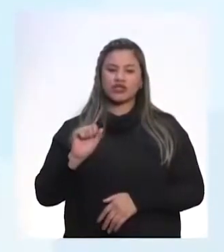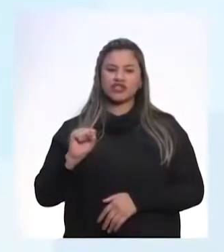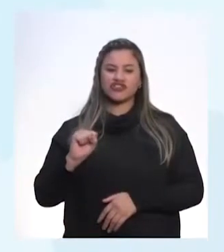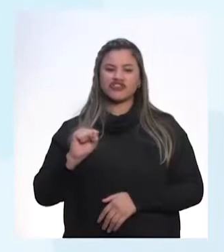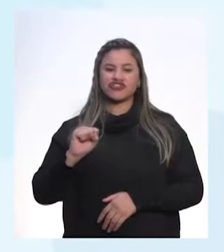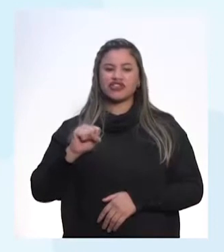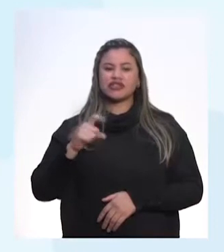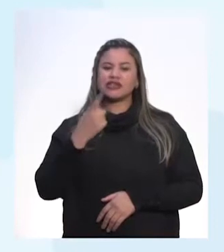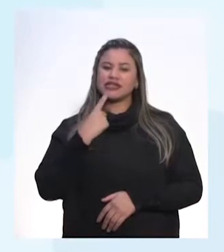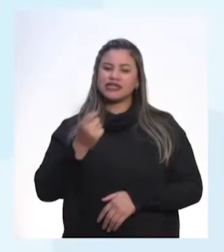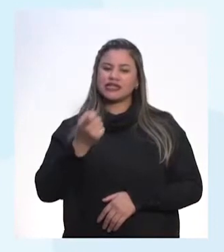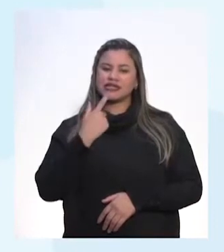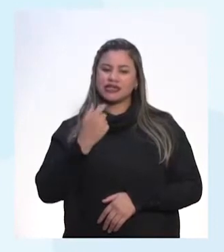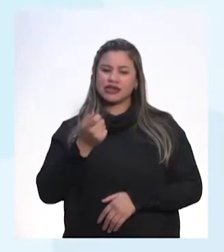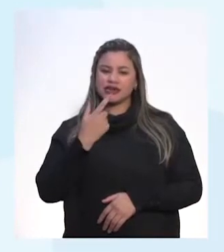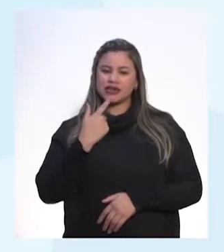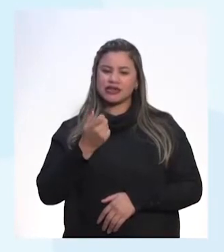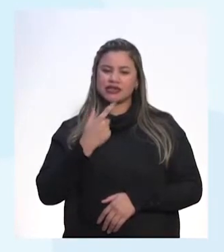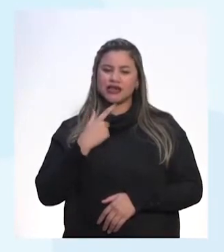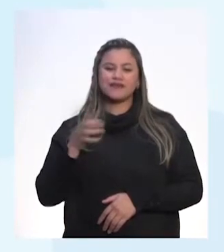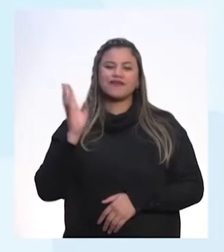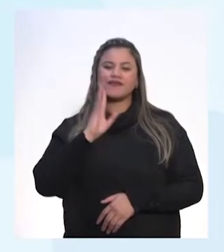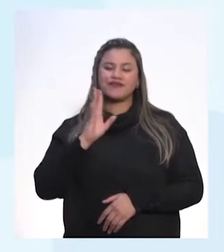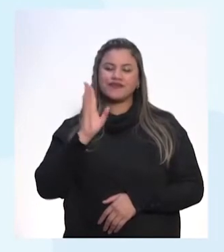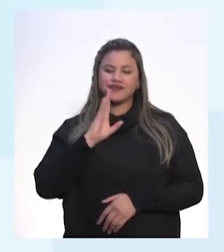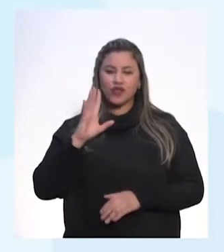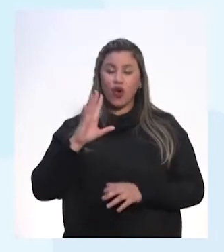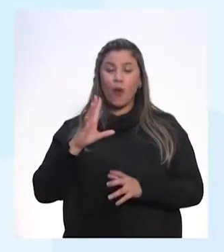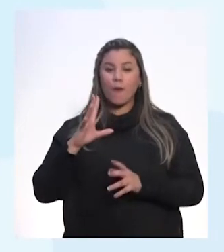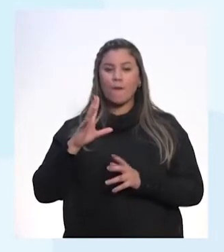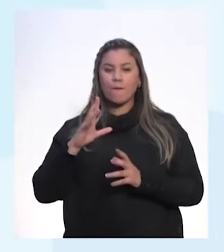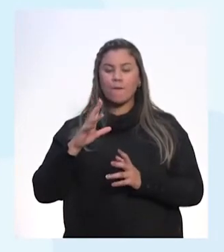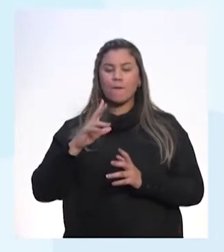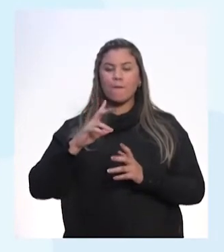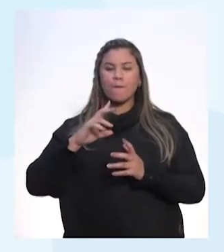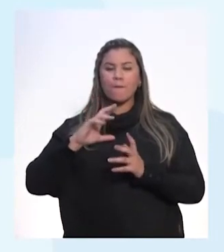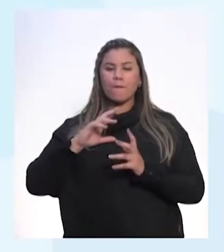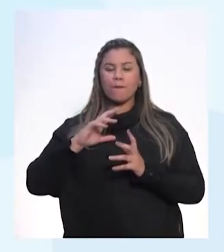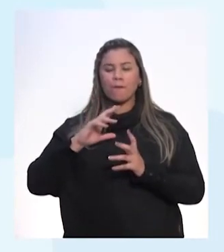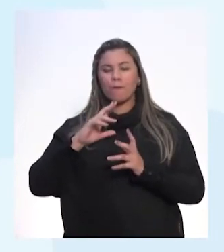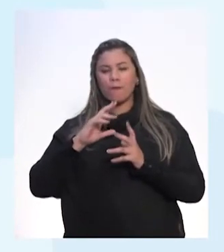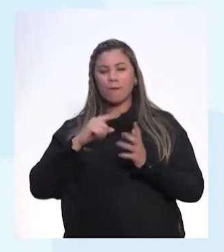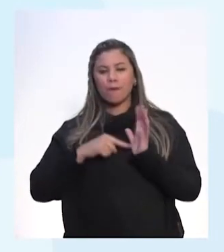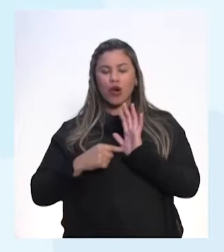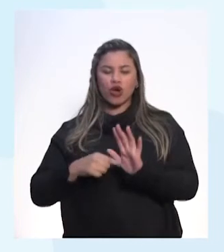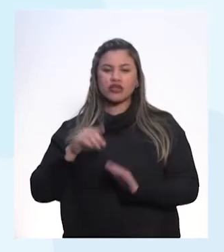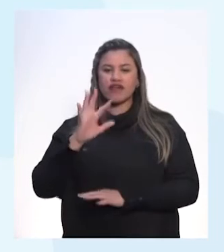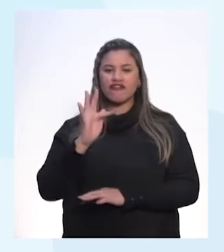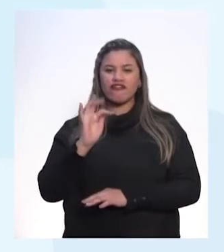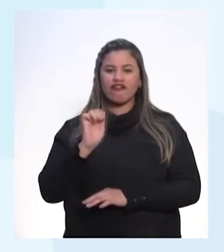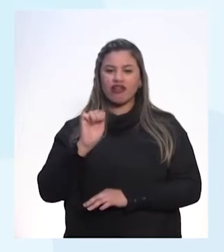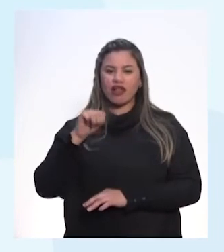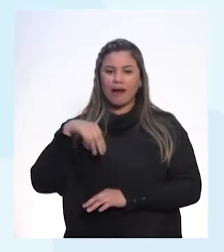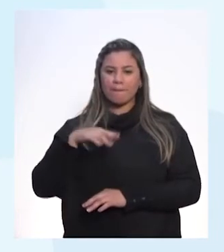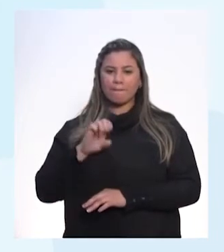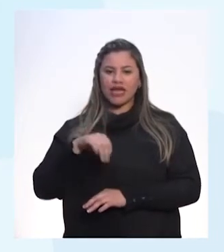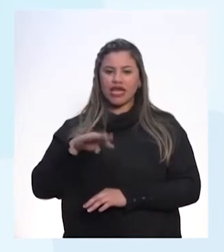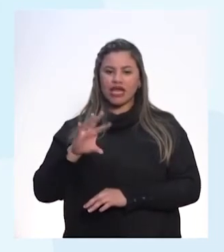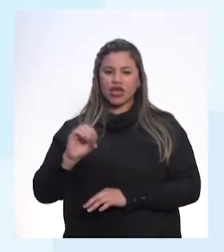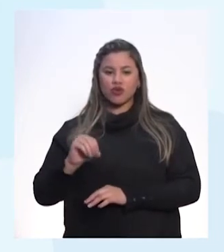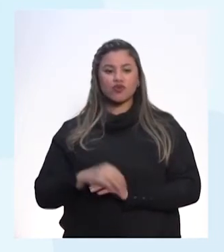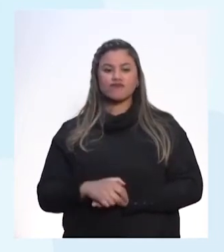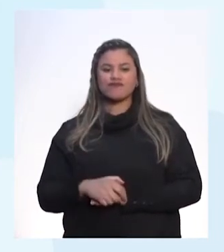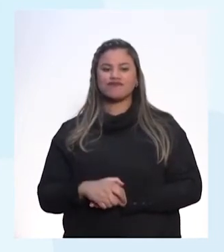filme de Carlos Saura, né, que mostra muito bem o universo do flamenco, né, os bastidores do universo do flamenco. O Dança Comigo, né, que acredito